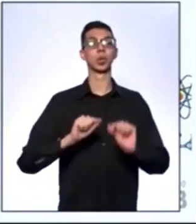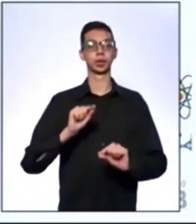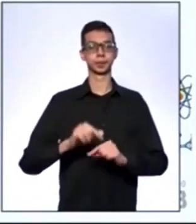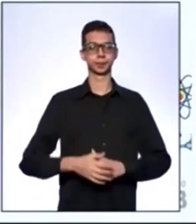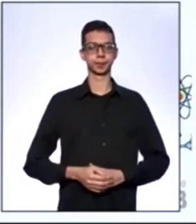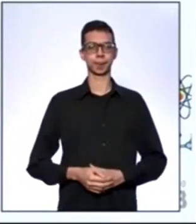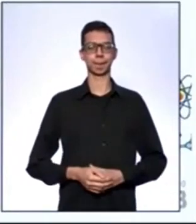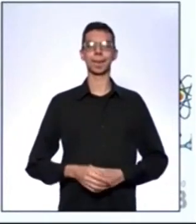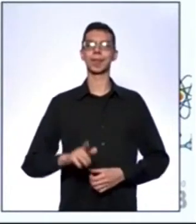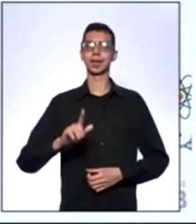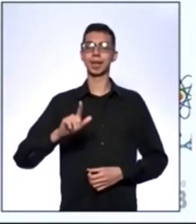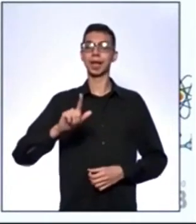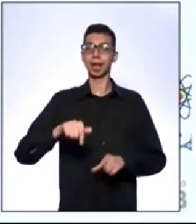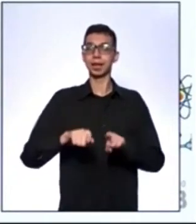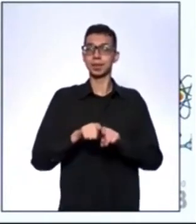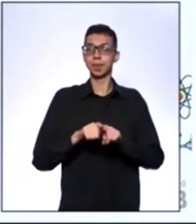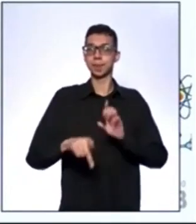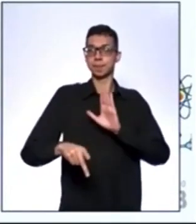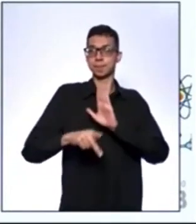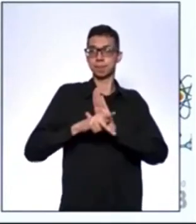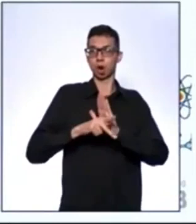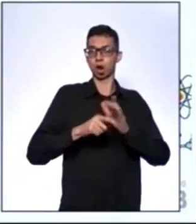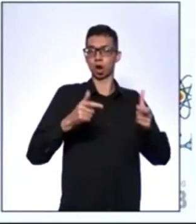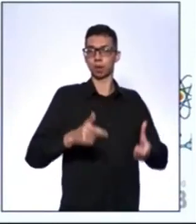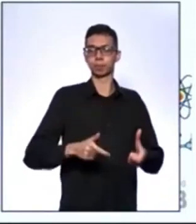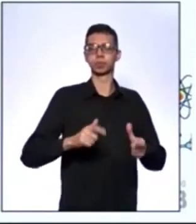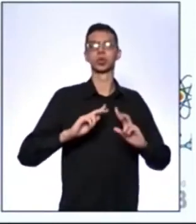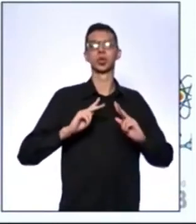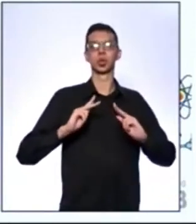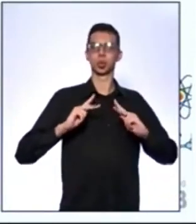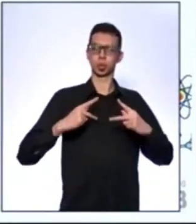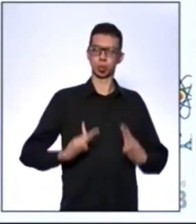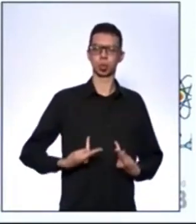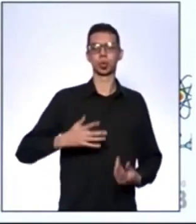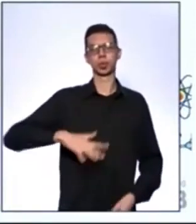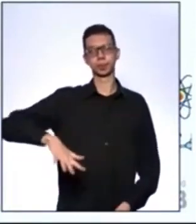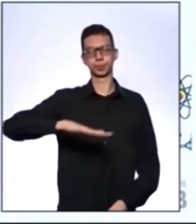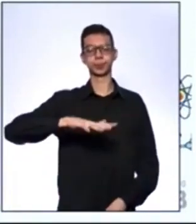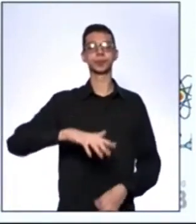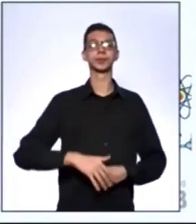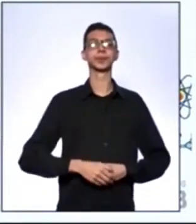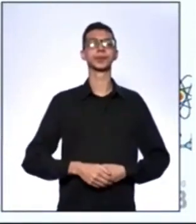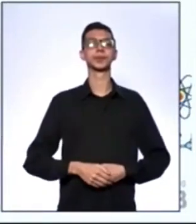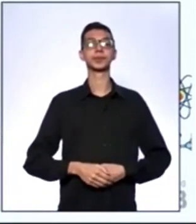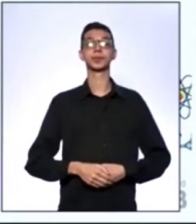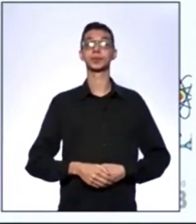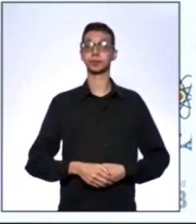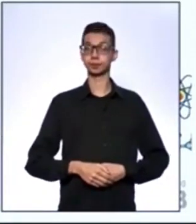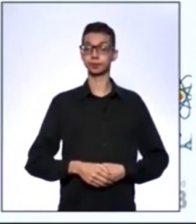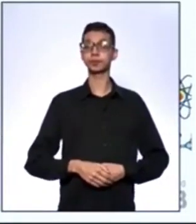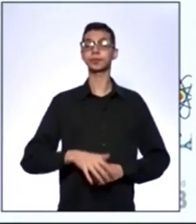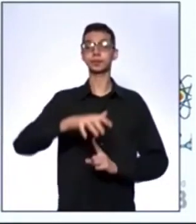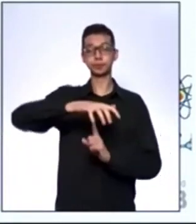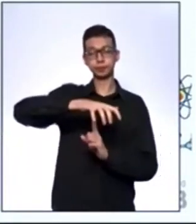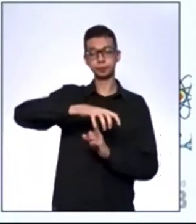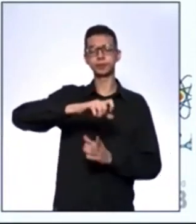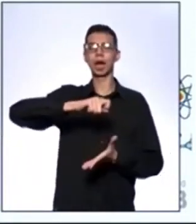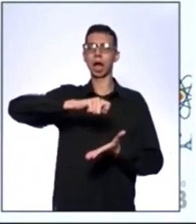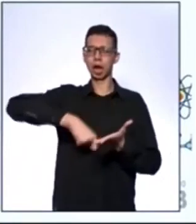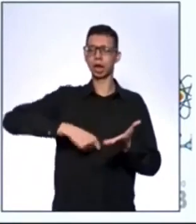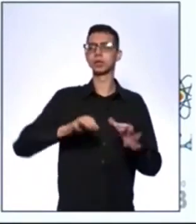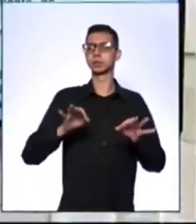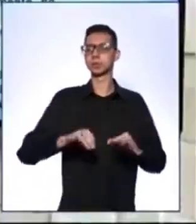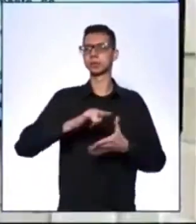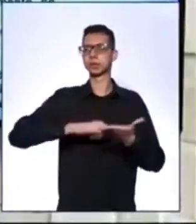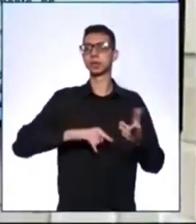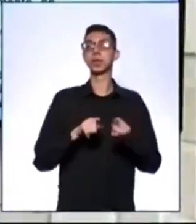brasileiros da humanidade. Assinale a alternativa correta sobre esse parque e as pesquisas ali realizadas. Eu preciso conversar um